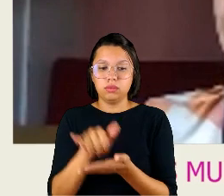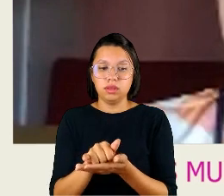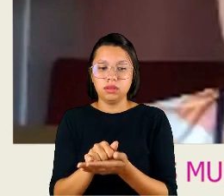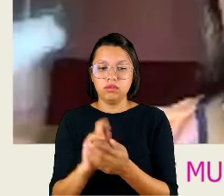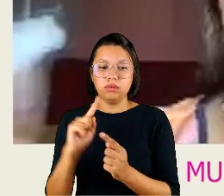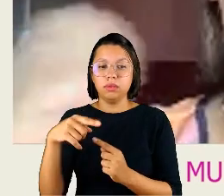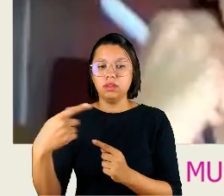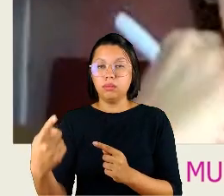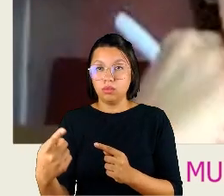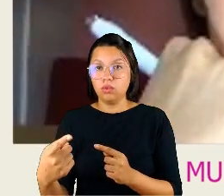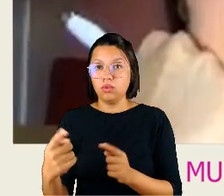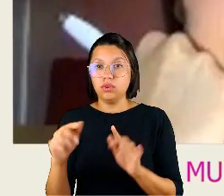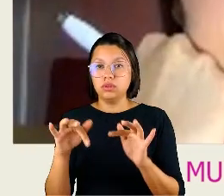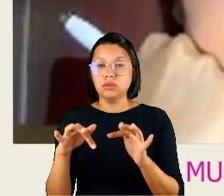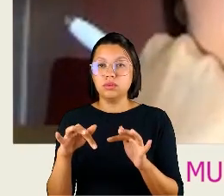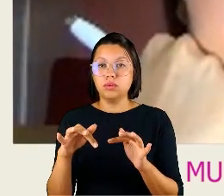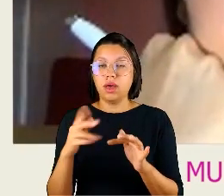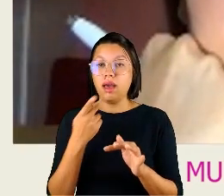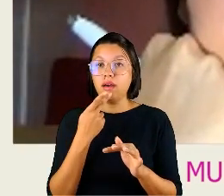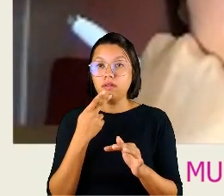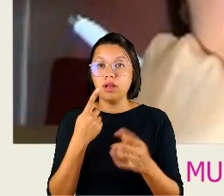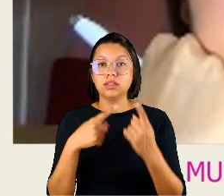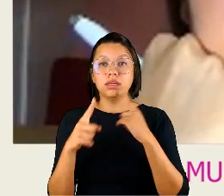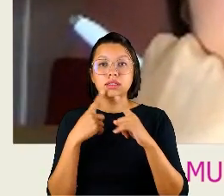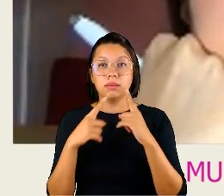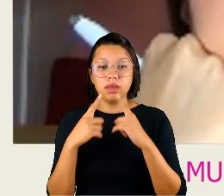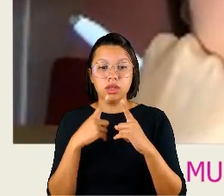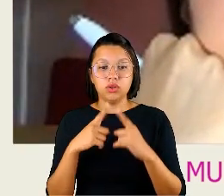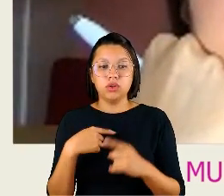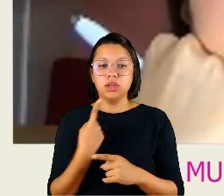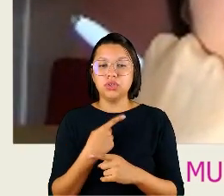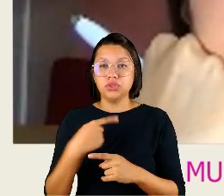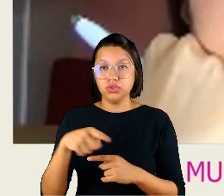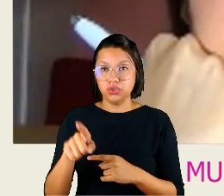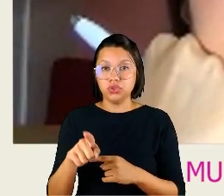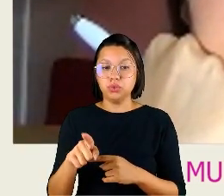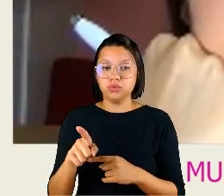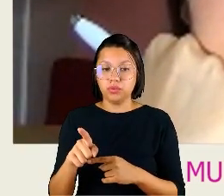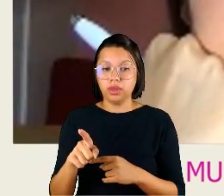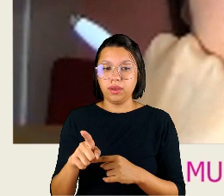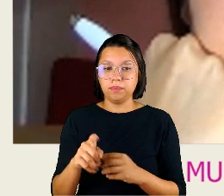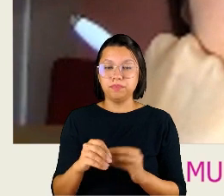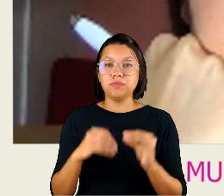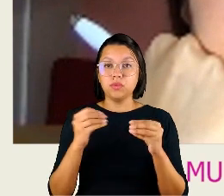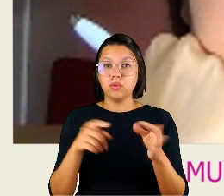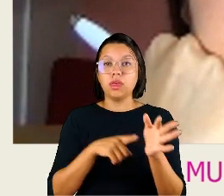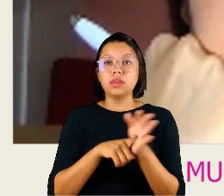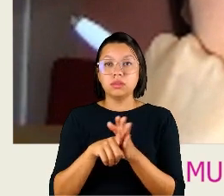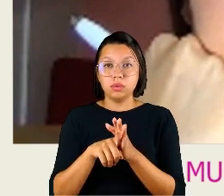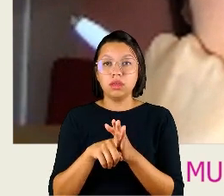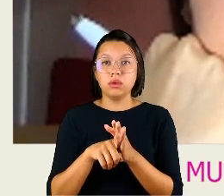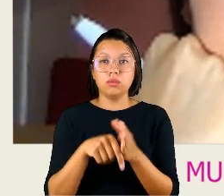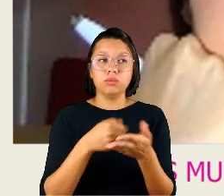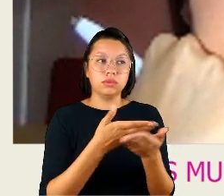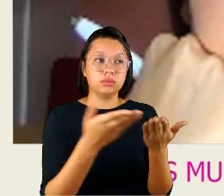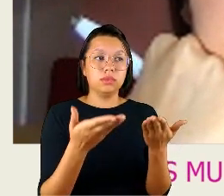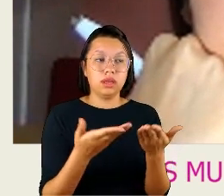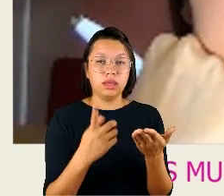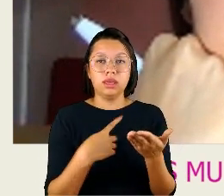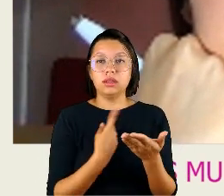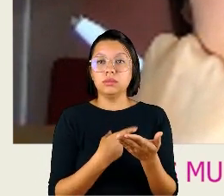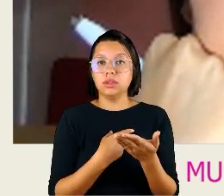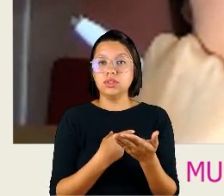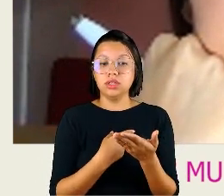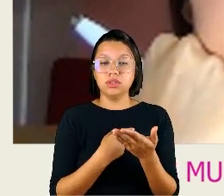no decorrer, logo após a fala das debatedoras, a gente vai colocar as perguntas em perspectiva, enfim, para a gente